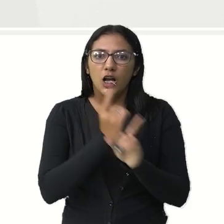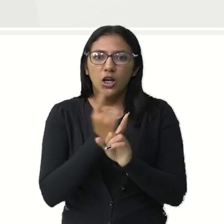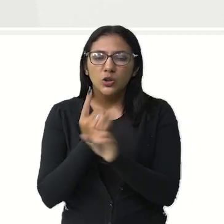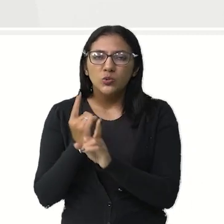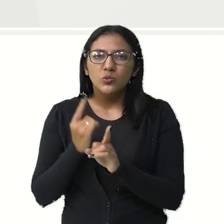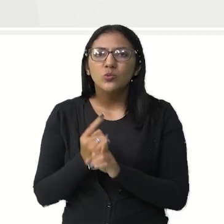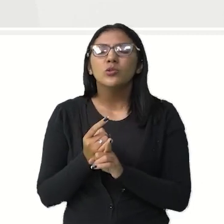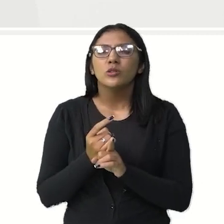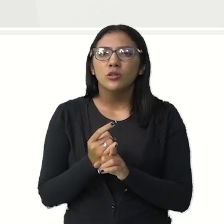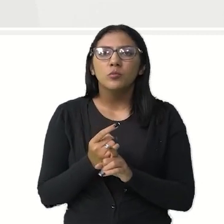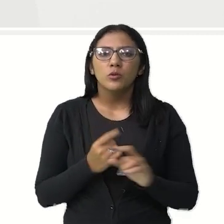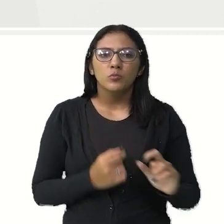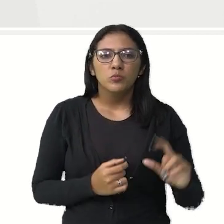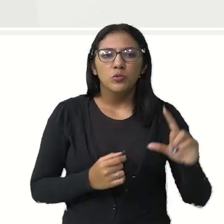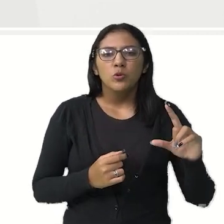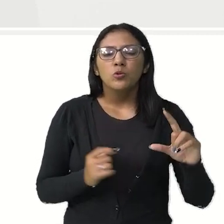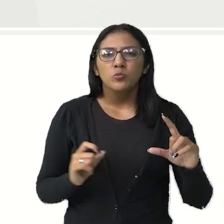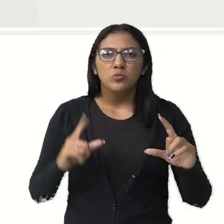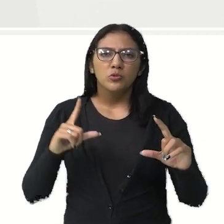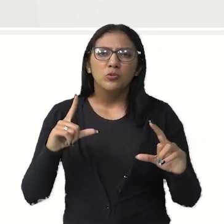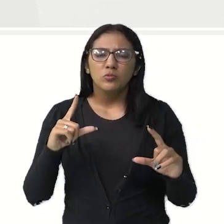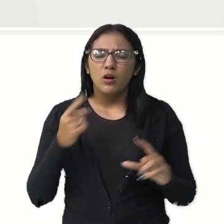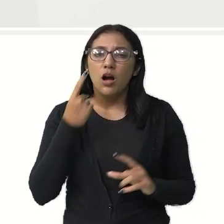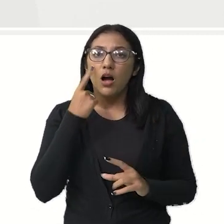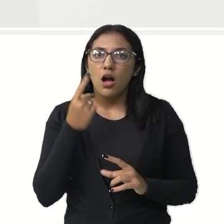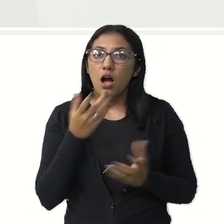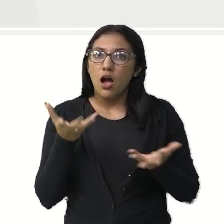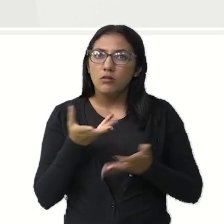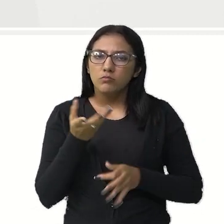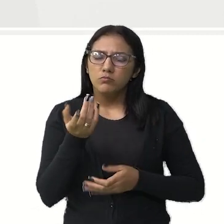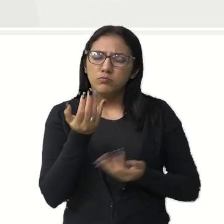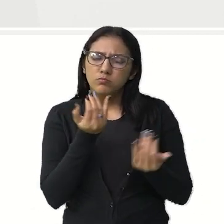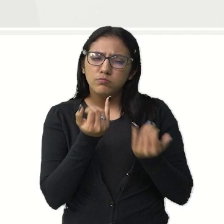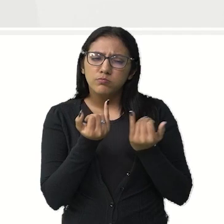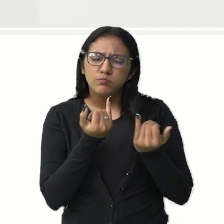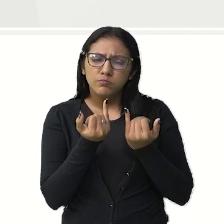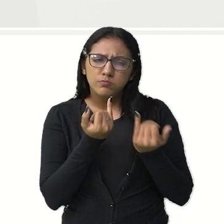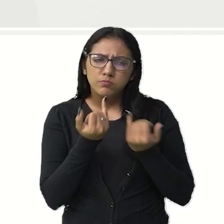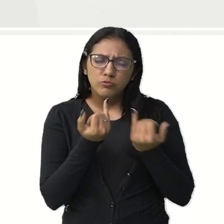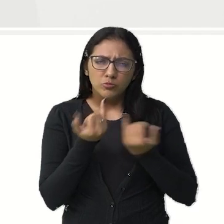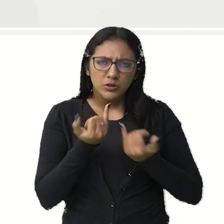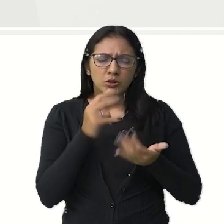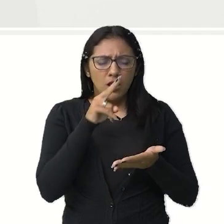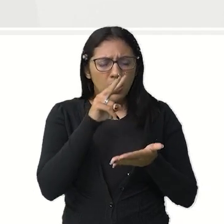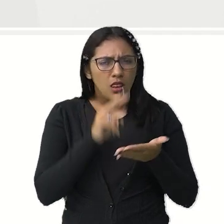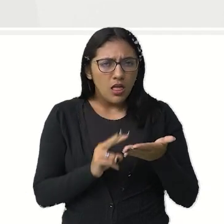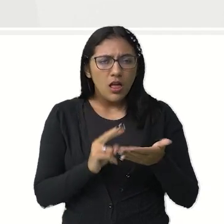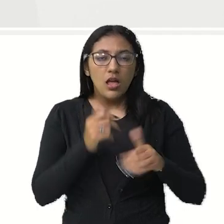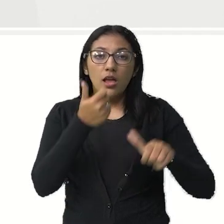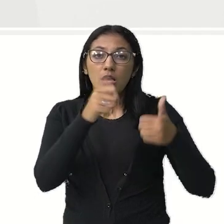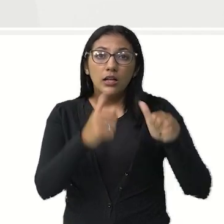quais são as grandezas que nós estamos relacionando, a gente vai fazer aquela análise, né, para